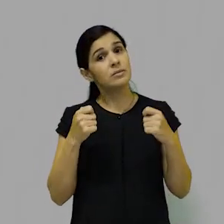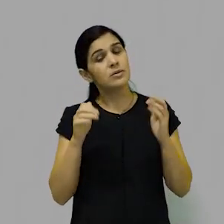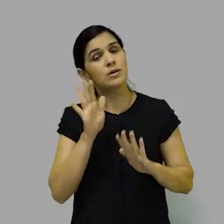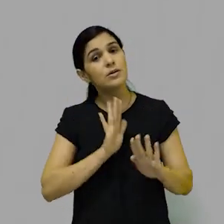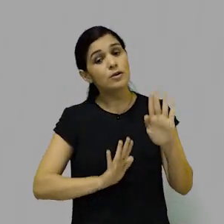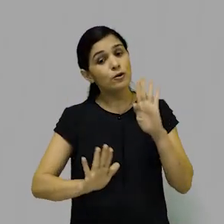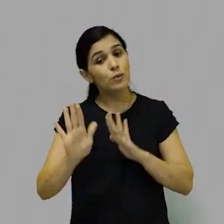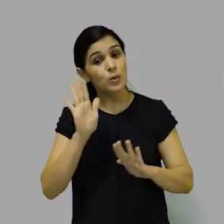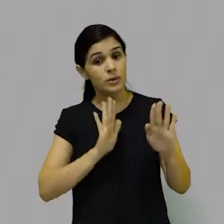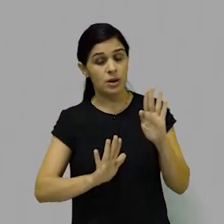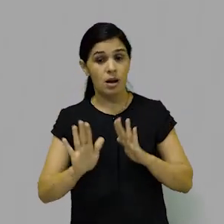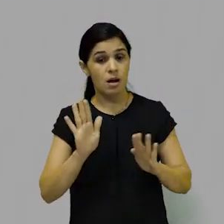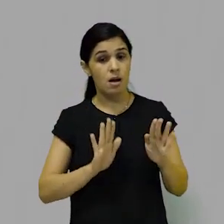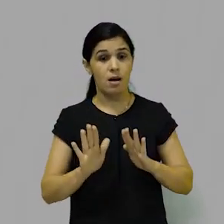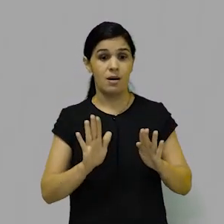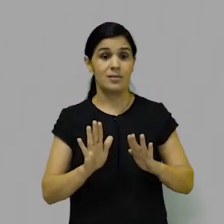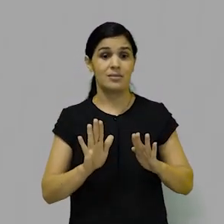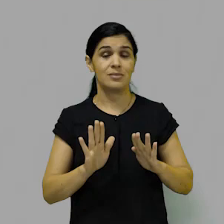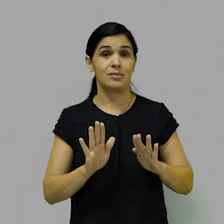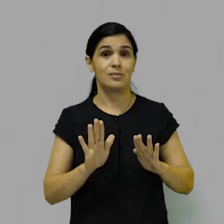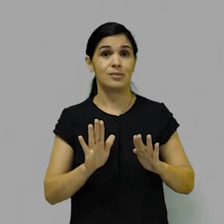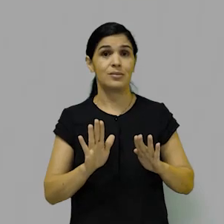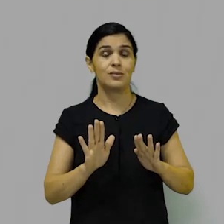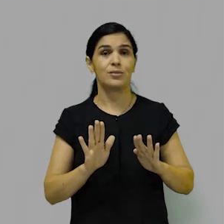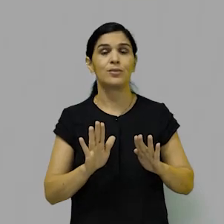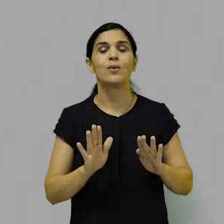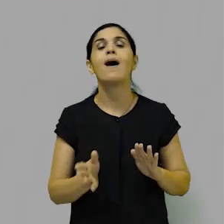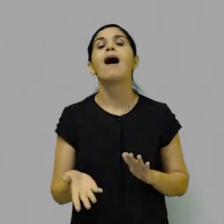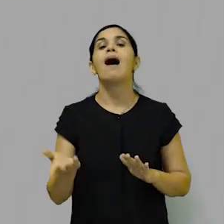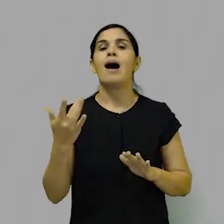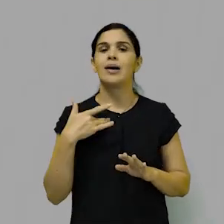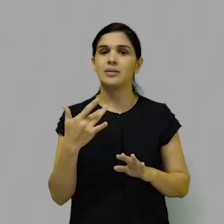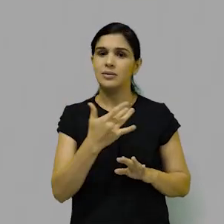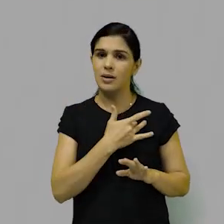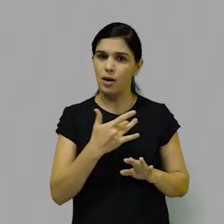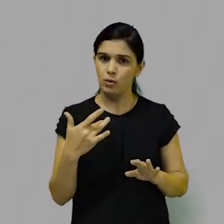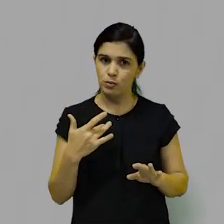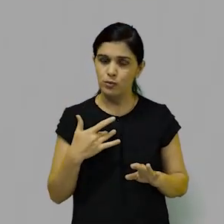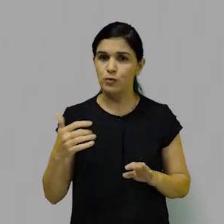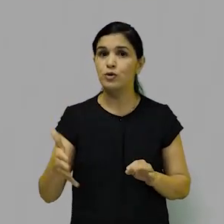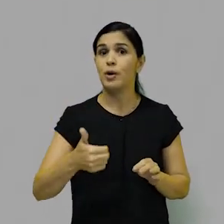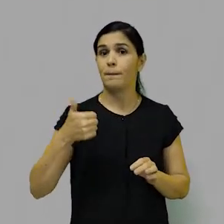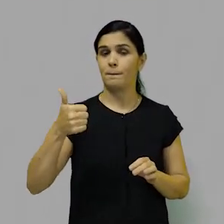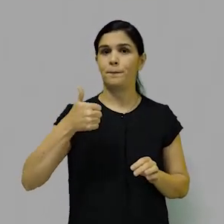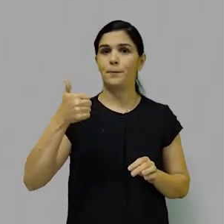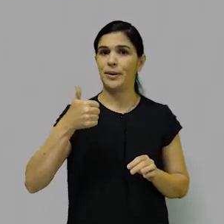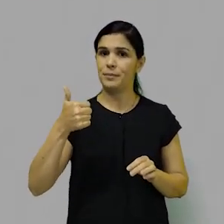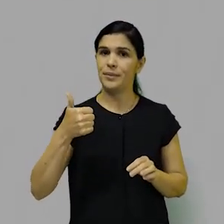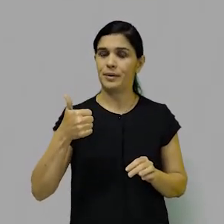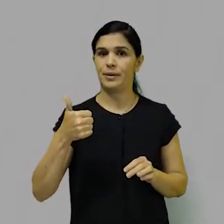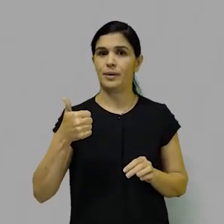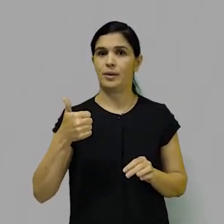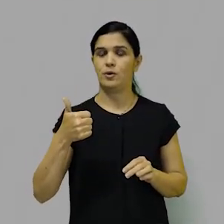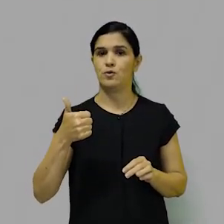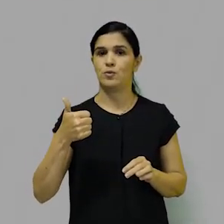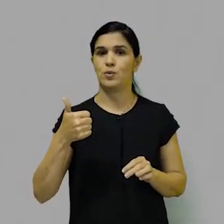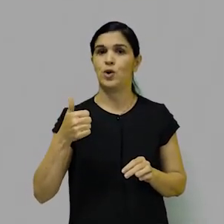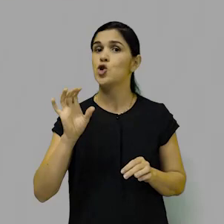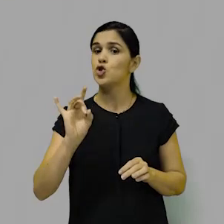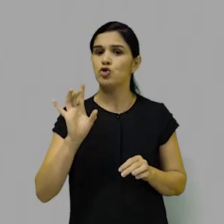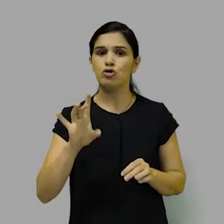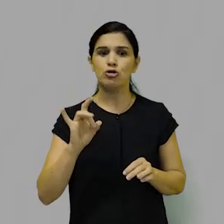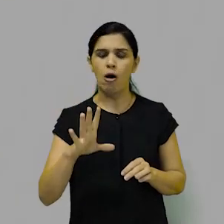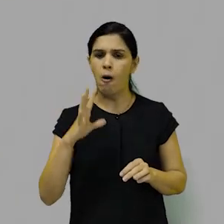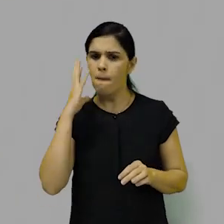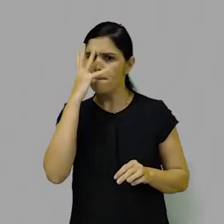a saúde está atrelada a tudo isso. Financeiro, bem-estar financeiro também. A gente tem saneamento básico, então saúde não é apenas o quê? Não está ligado